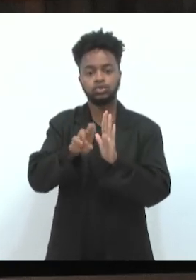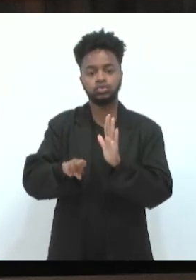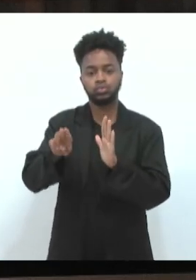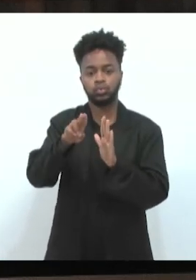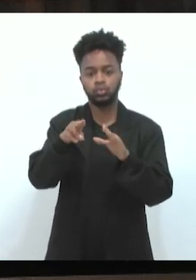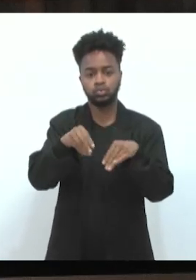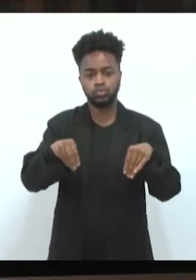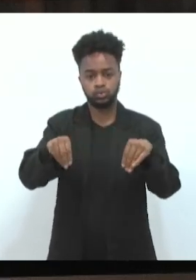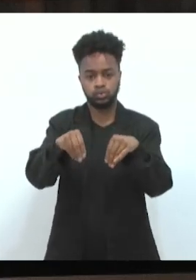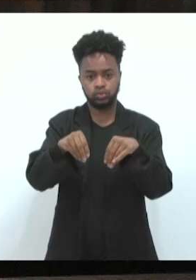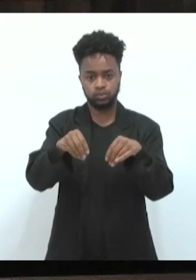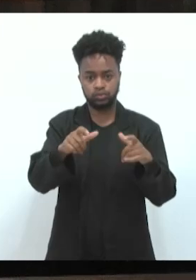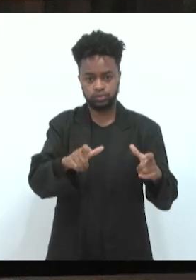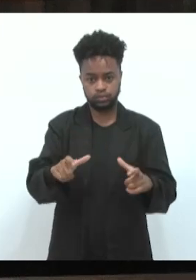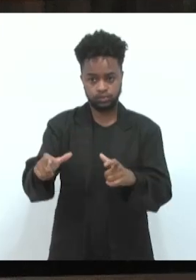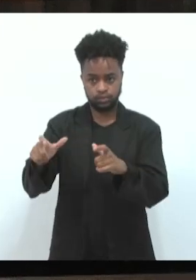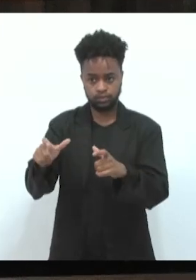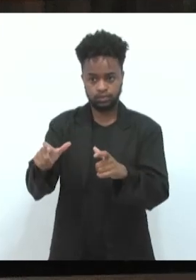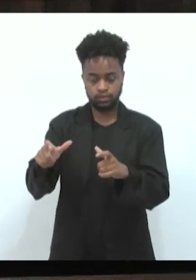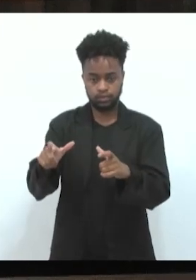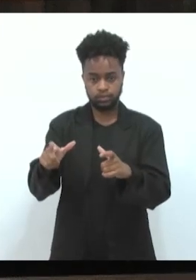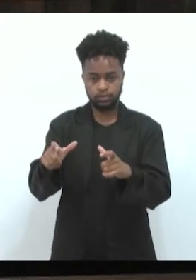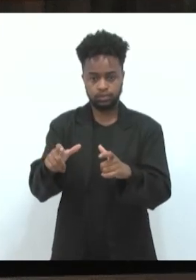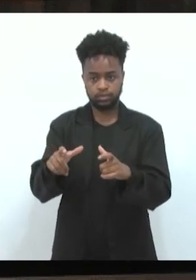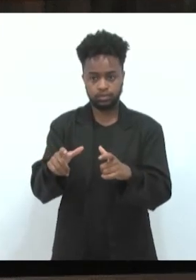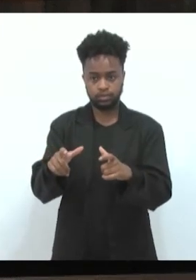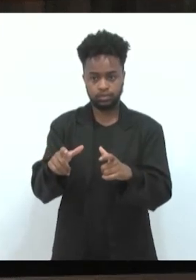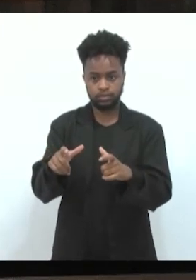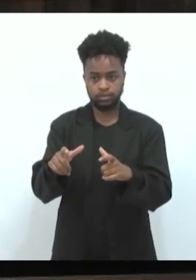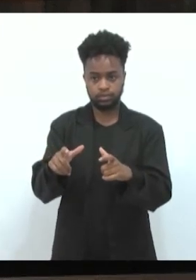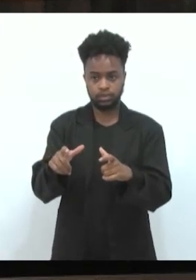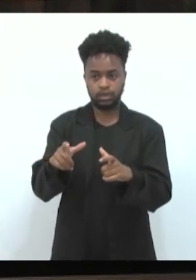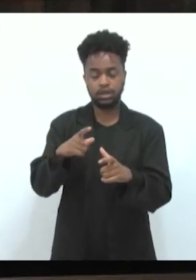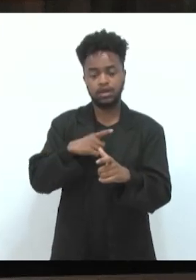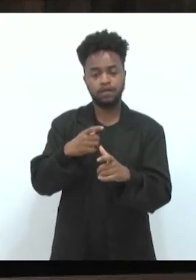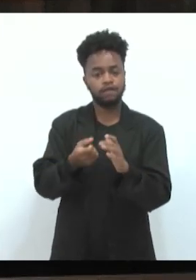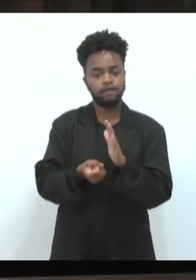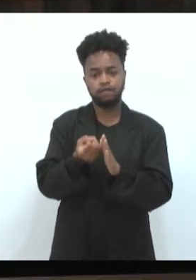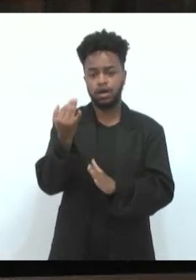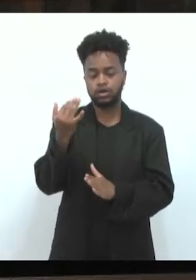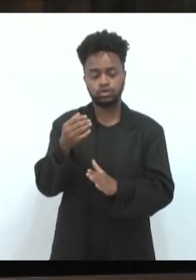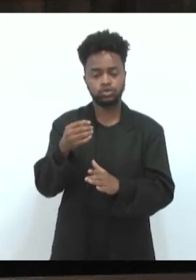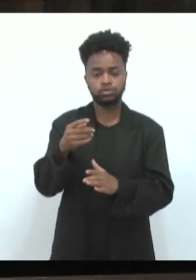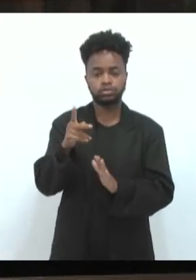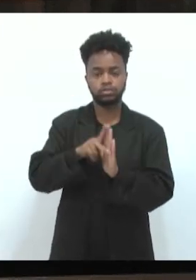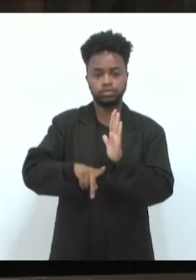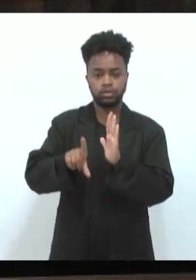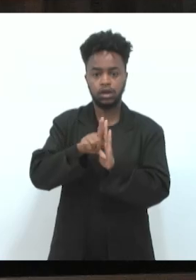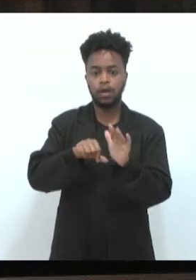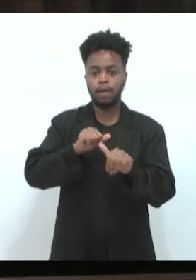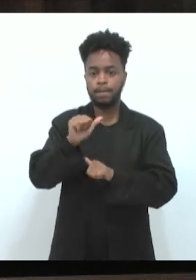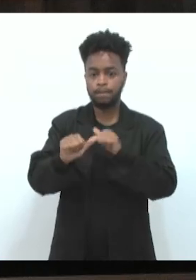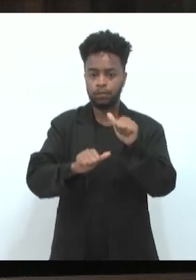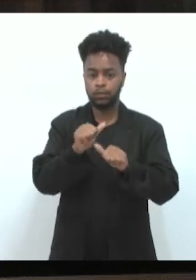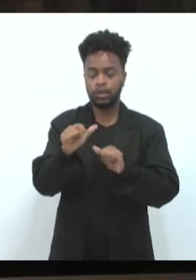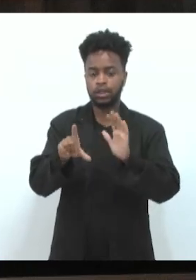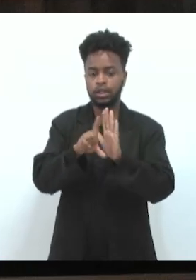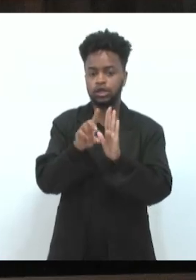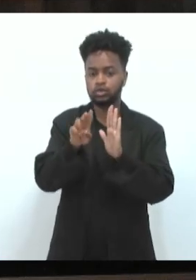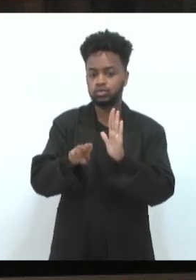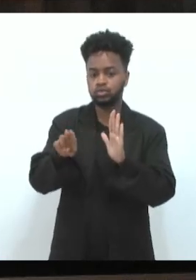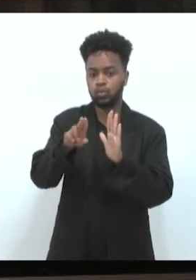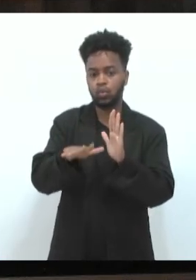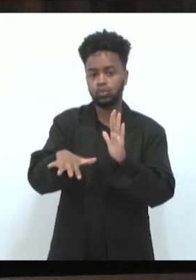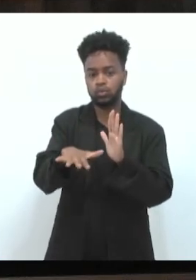ocupação, lei de uso. Só nas últimas semanas foram inúmeros projetos de lei que alteravam a lei de uso e ocupação